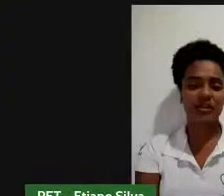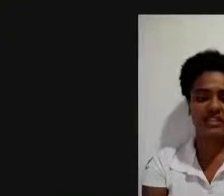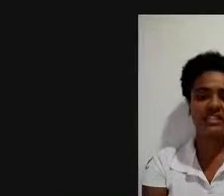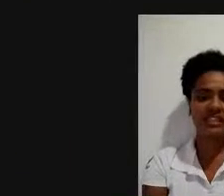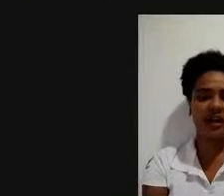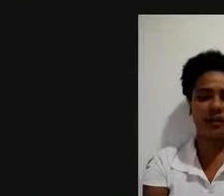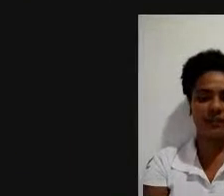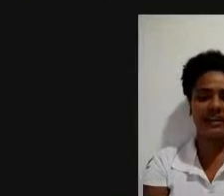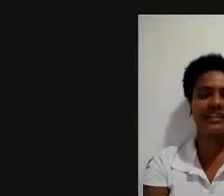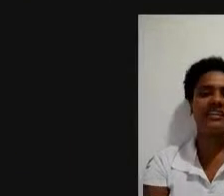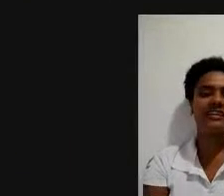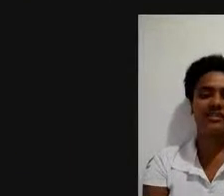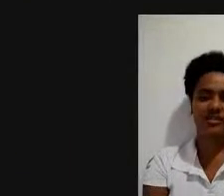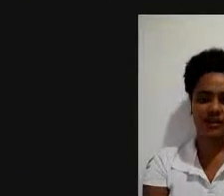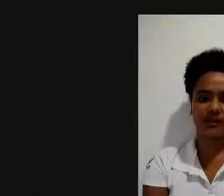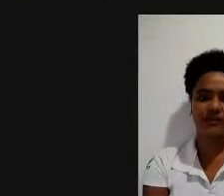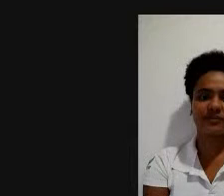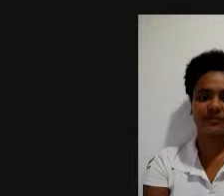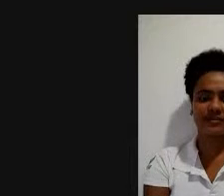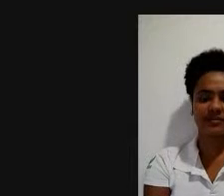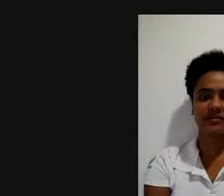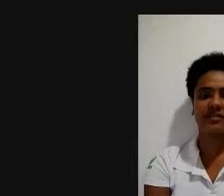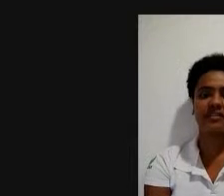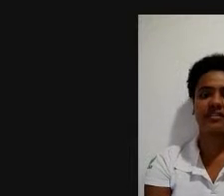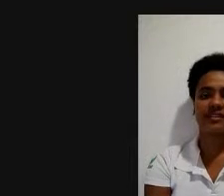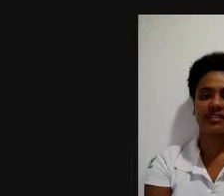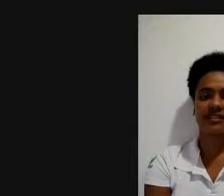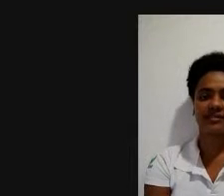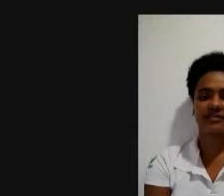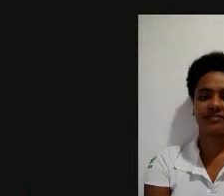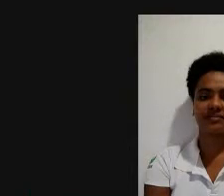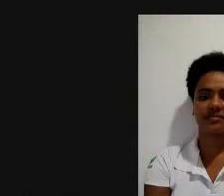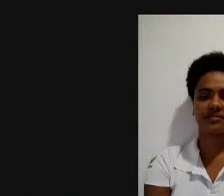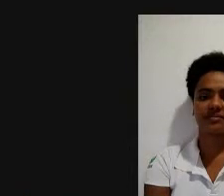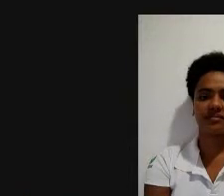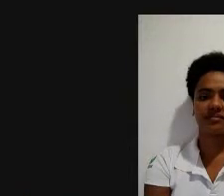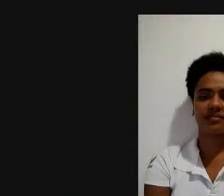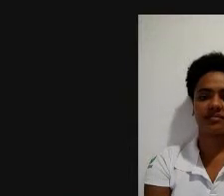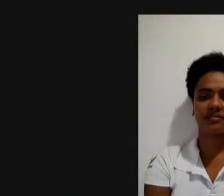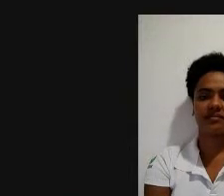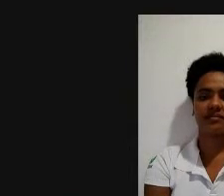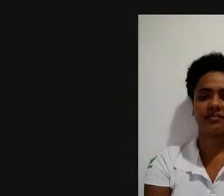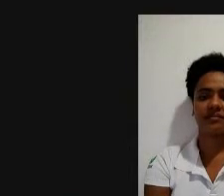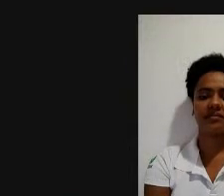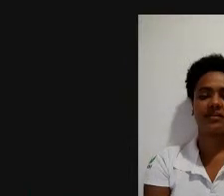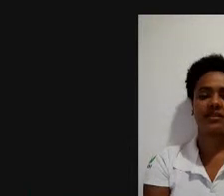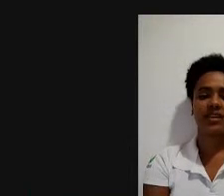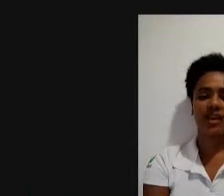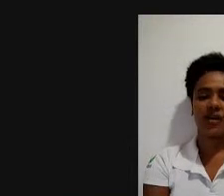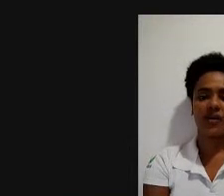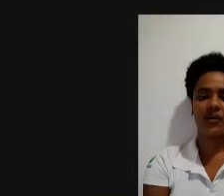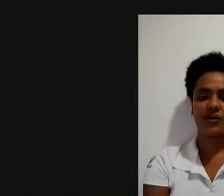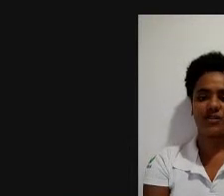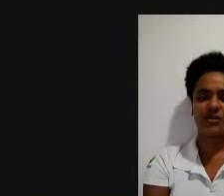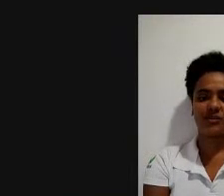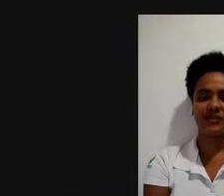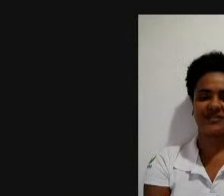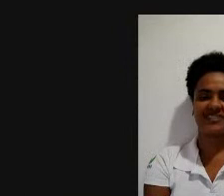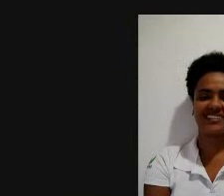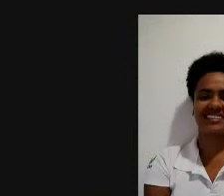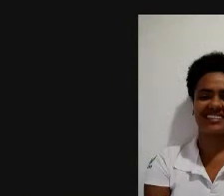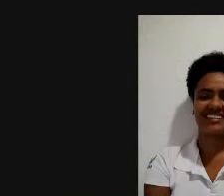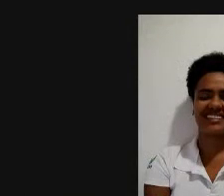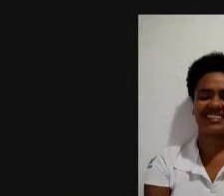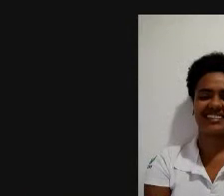Acho então que já fica para os próximos dois aí, porque... Deixa eu parar a tela aqui. Porque, gente, não vai funcionar